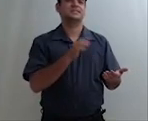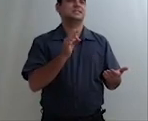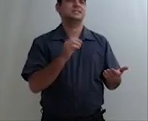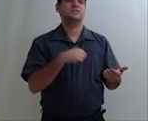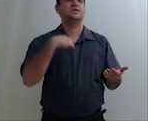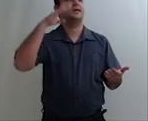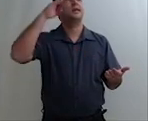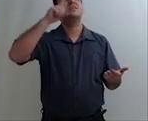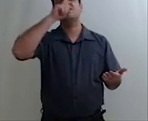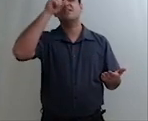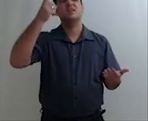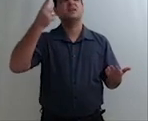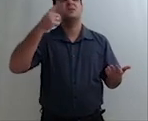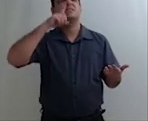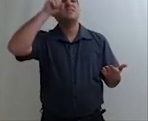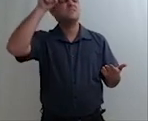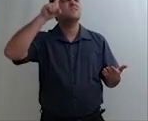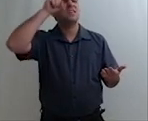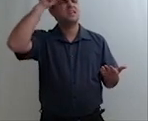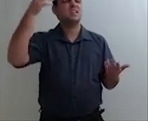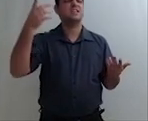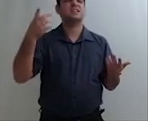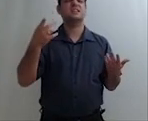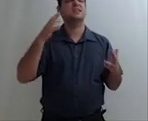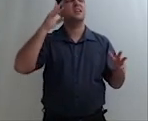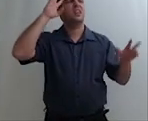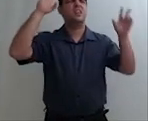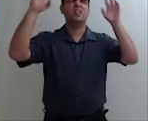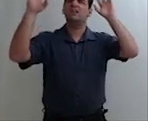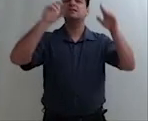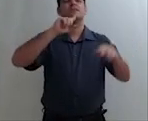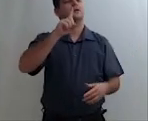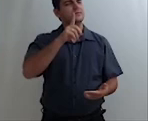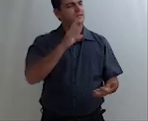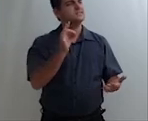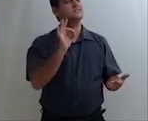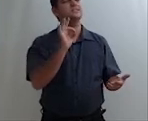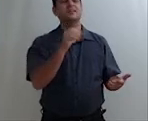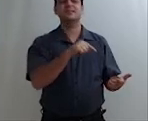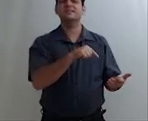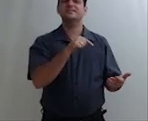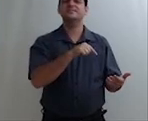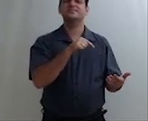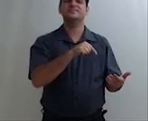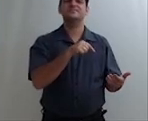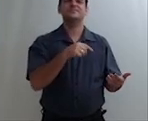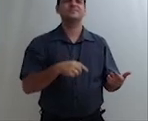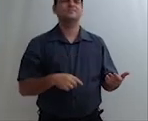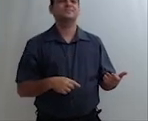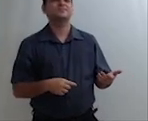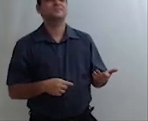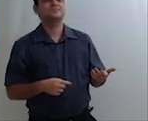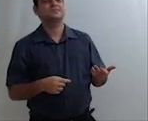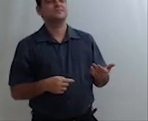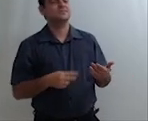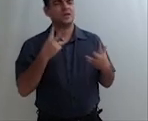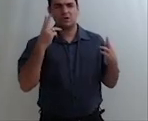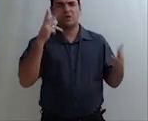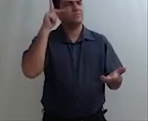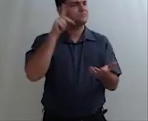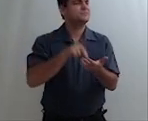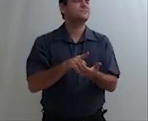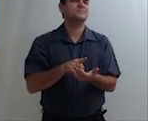invocação abstrata de termos legais a decisão invoca a gravidade concreta do fato